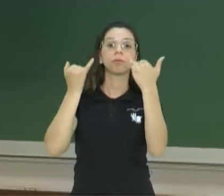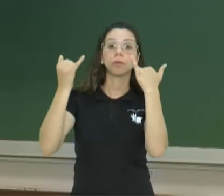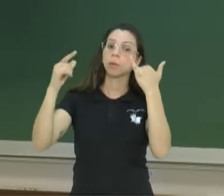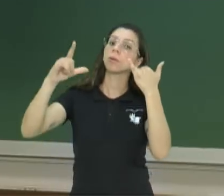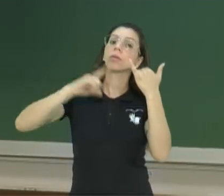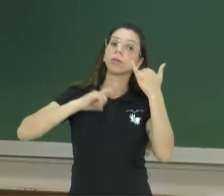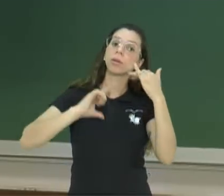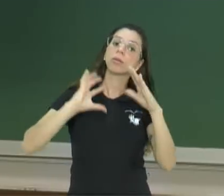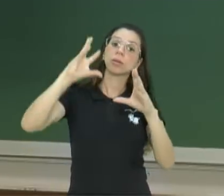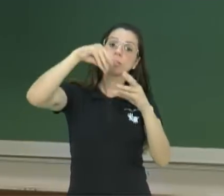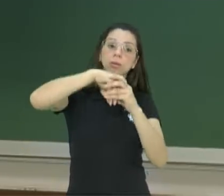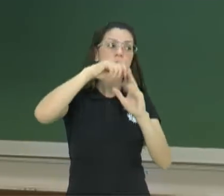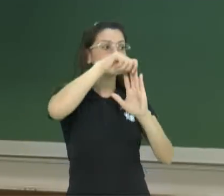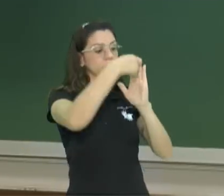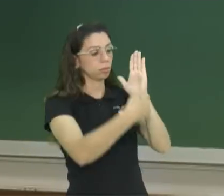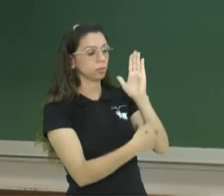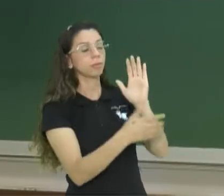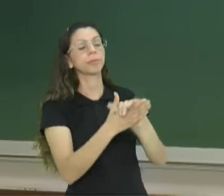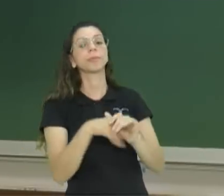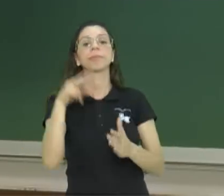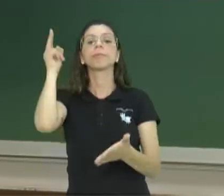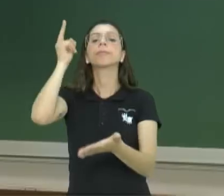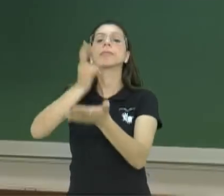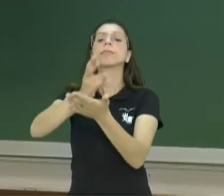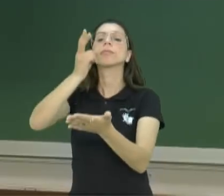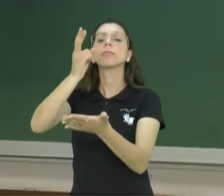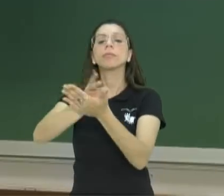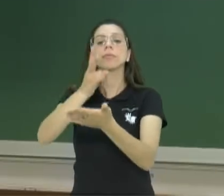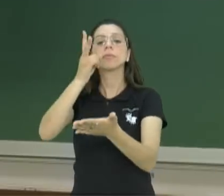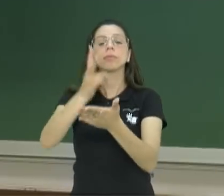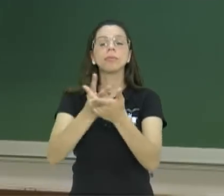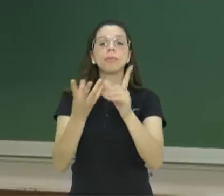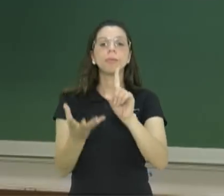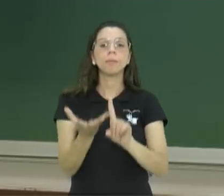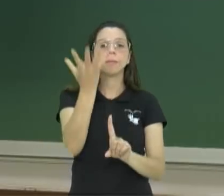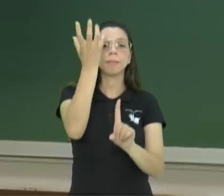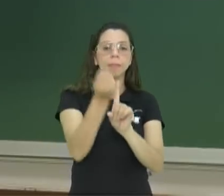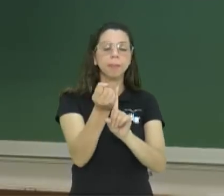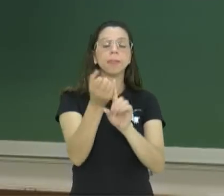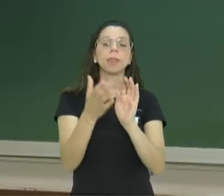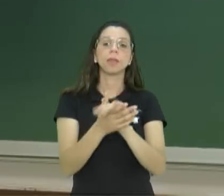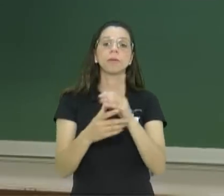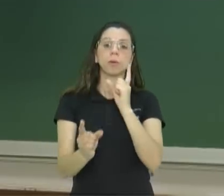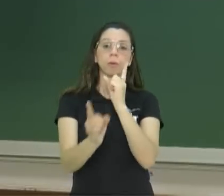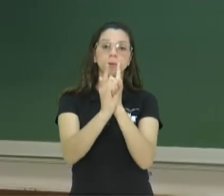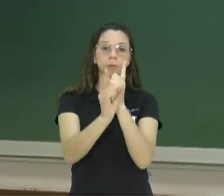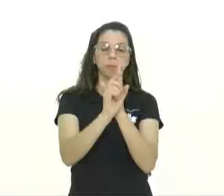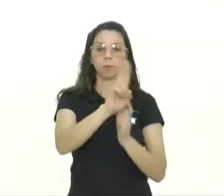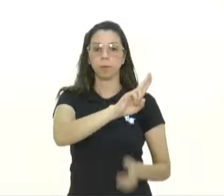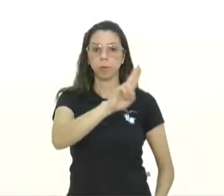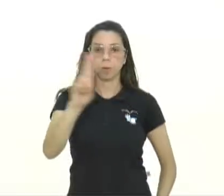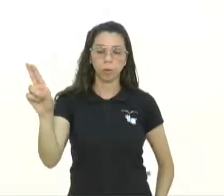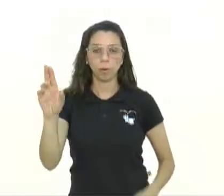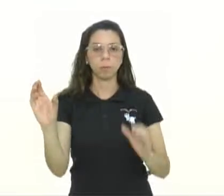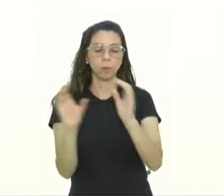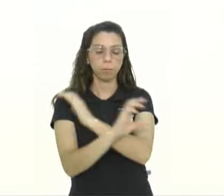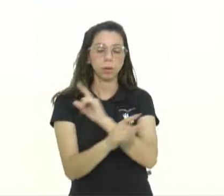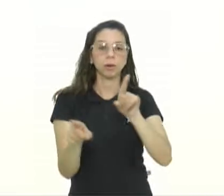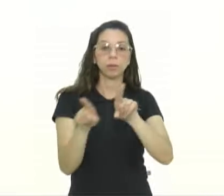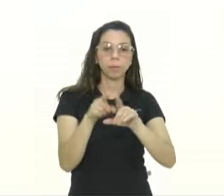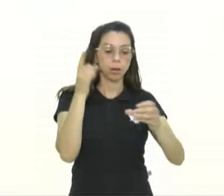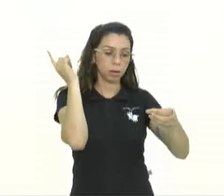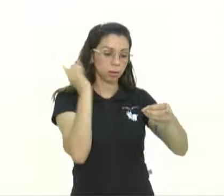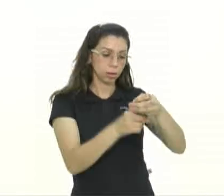biografia. Então, sempre que vocês forem ler uma biografia, vocês vão conseguir encontrar o nome completo da pessoa, a cidade e o